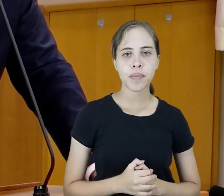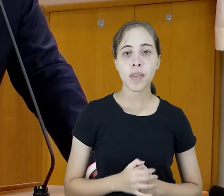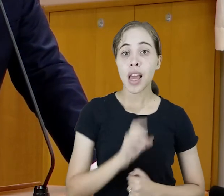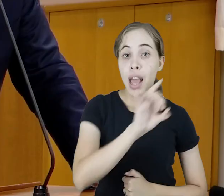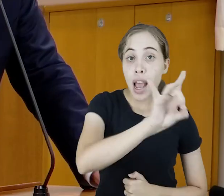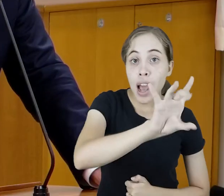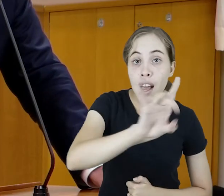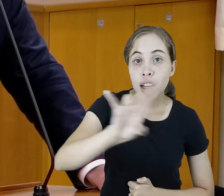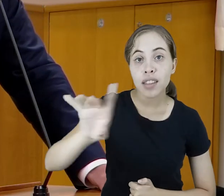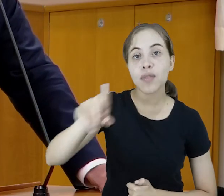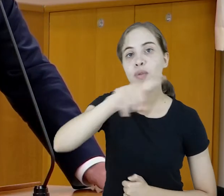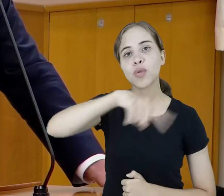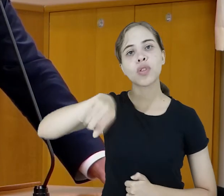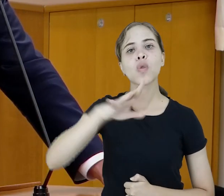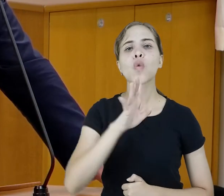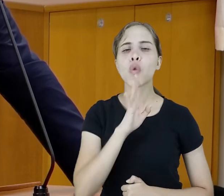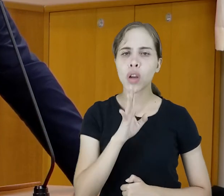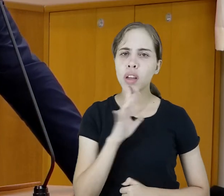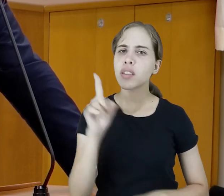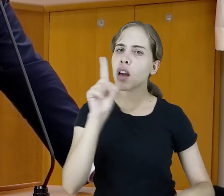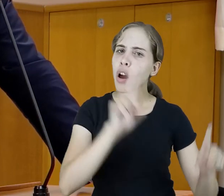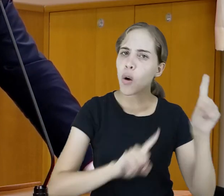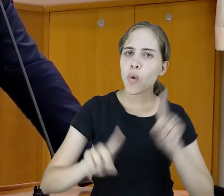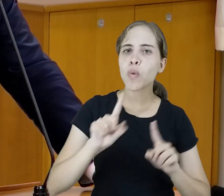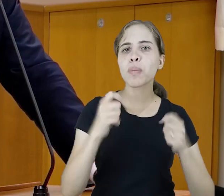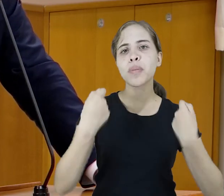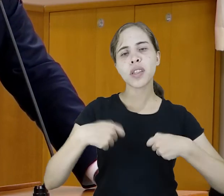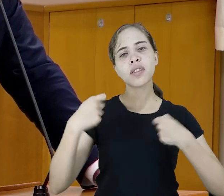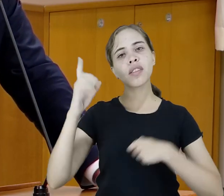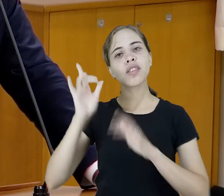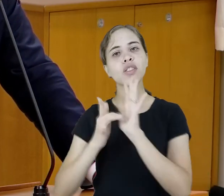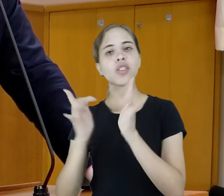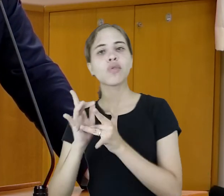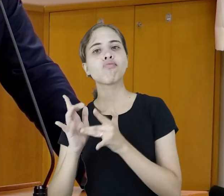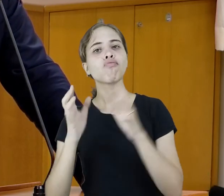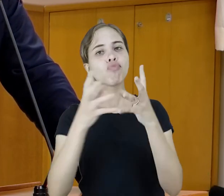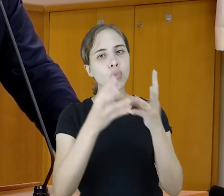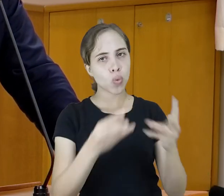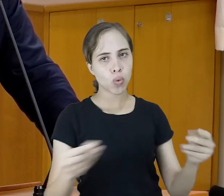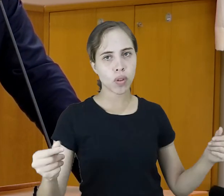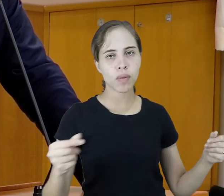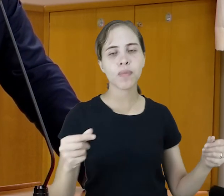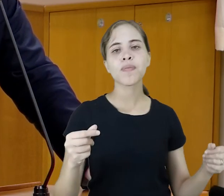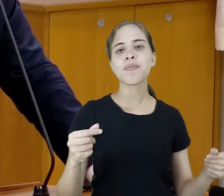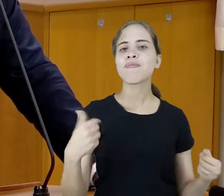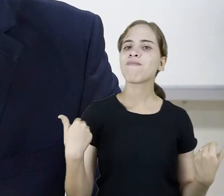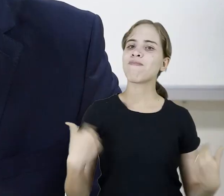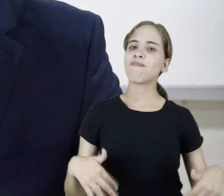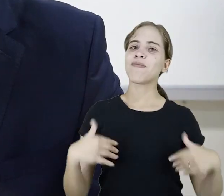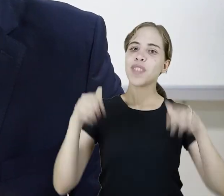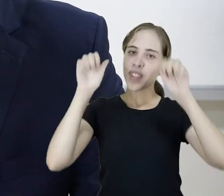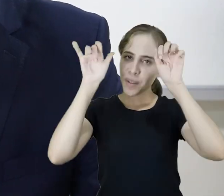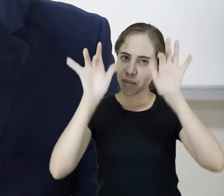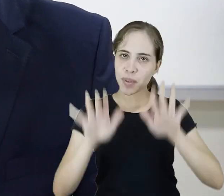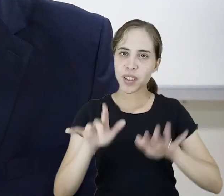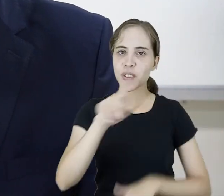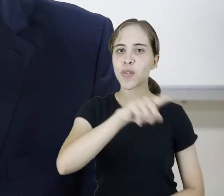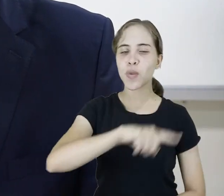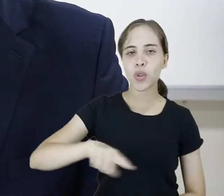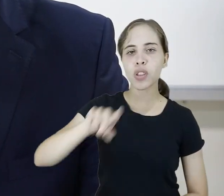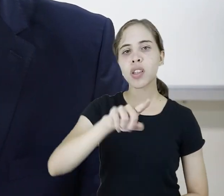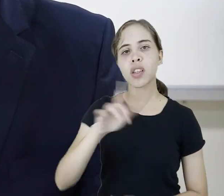um de vocês conhece alguém que precisa da cura do Senhor. Que bênção ser o instrumento